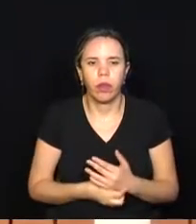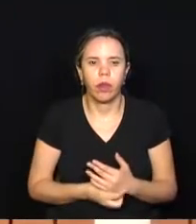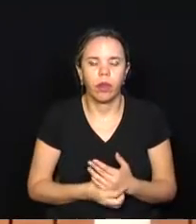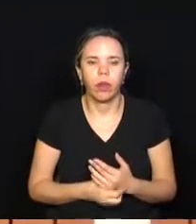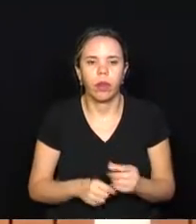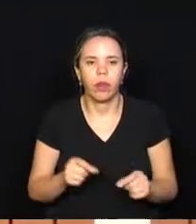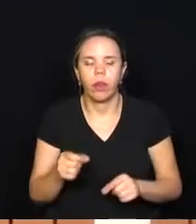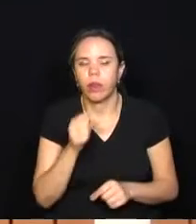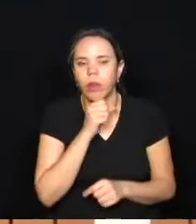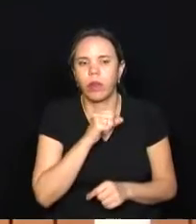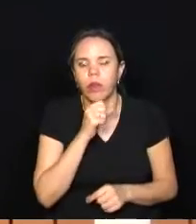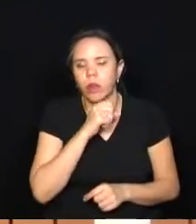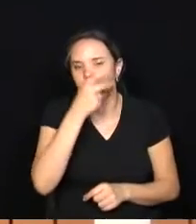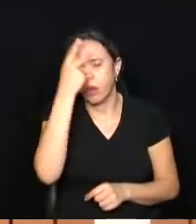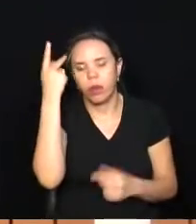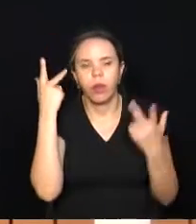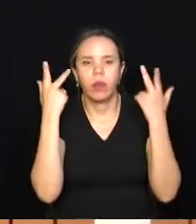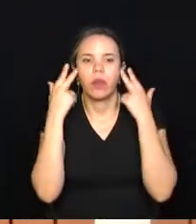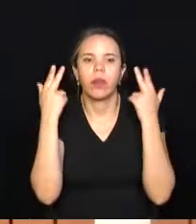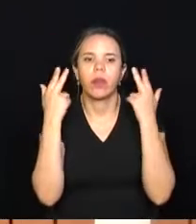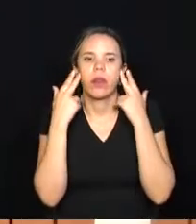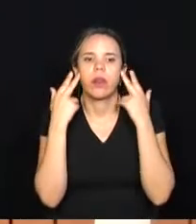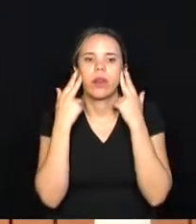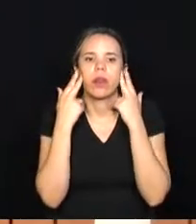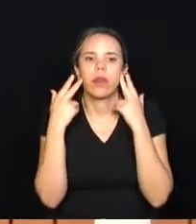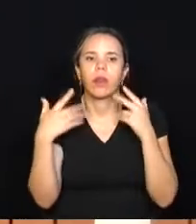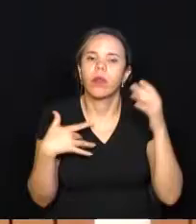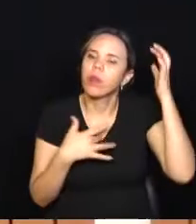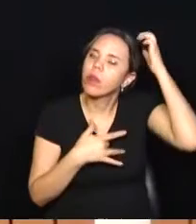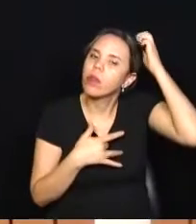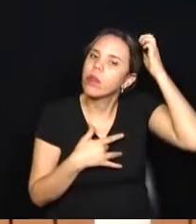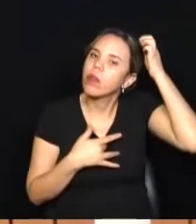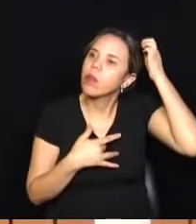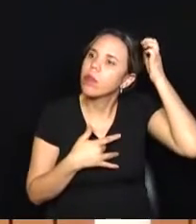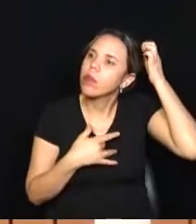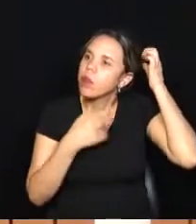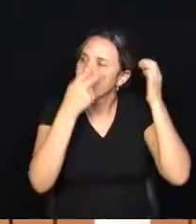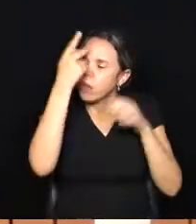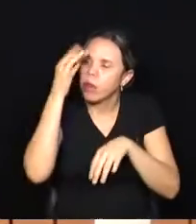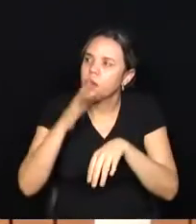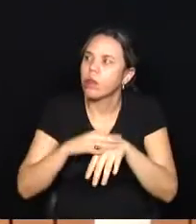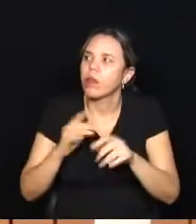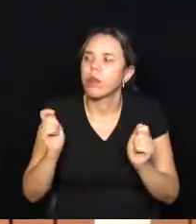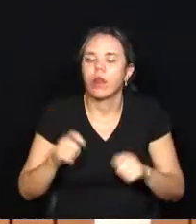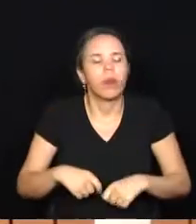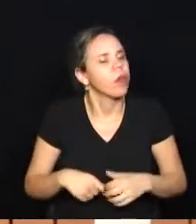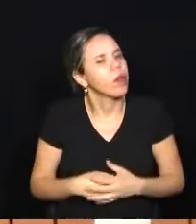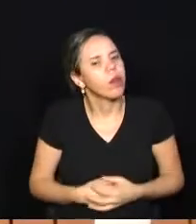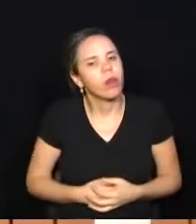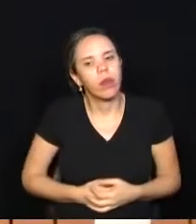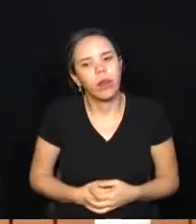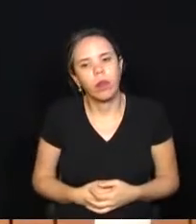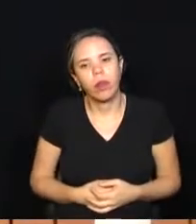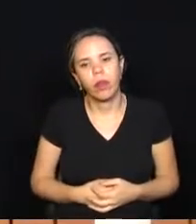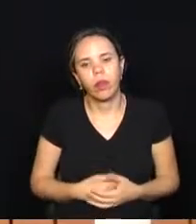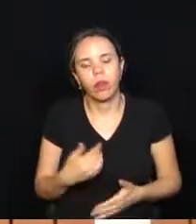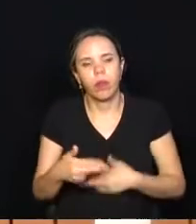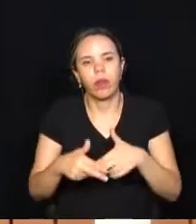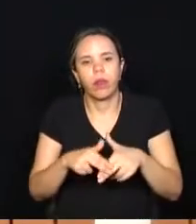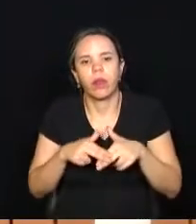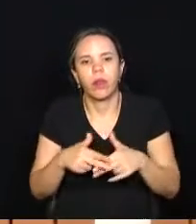é o envelhecimento normal, o envelhecimento saudável, daquele que é patológico, que pode advir por